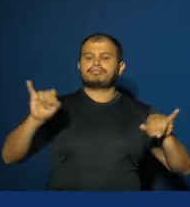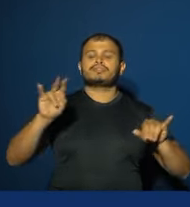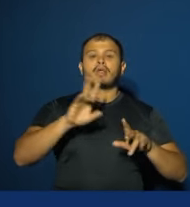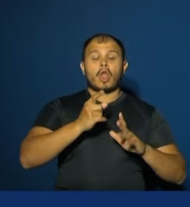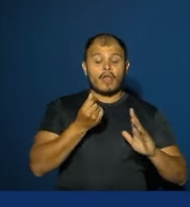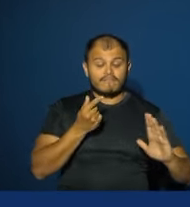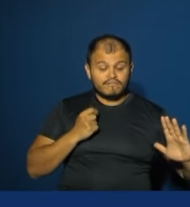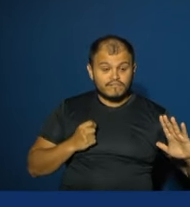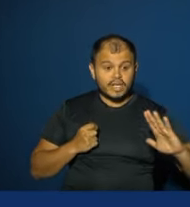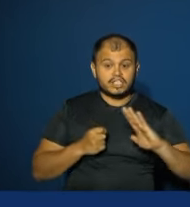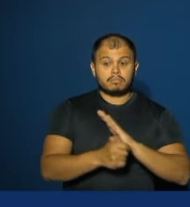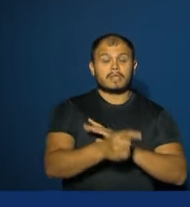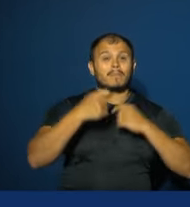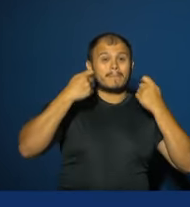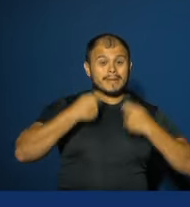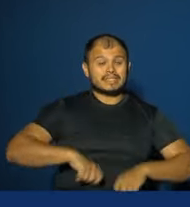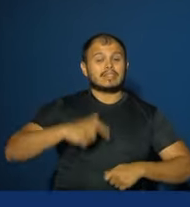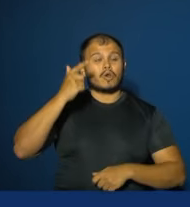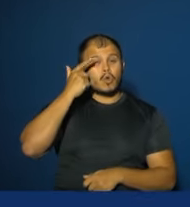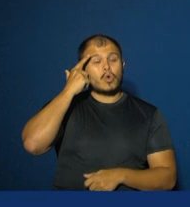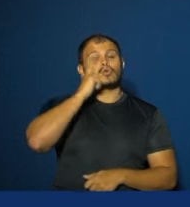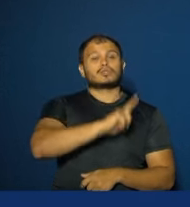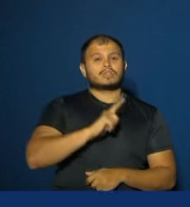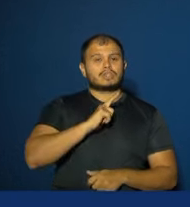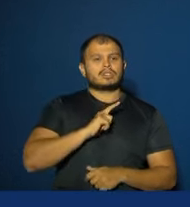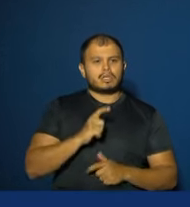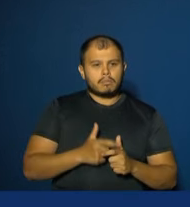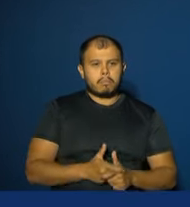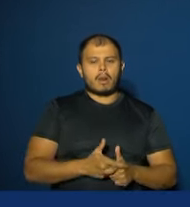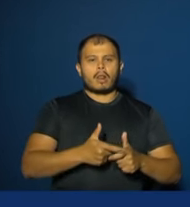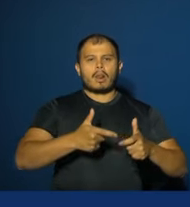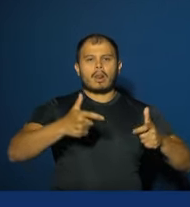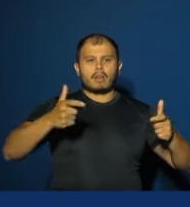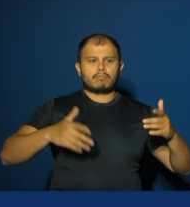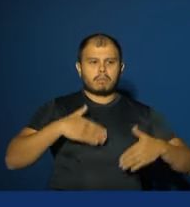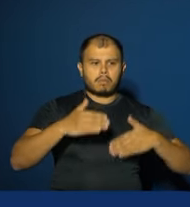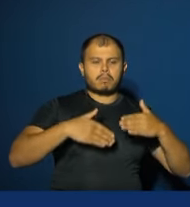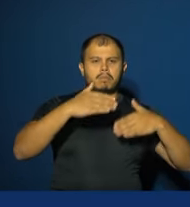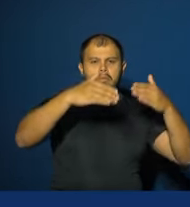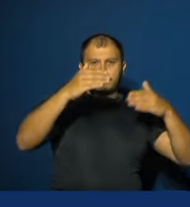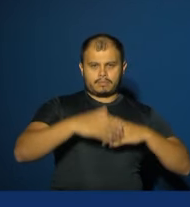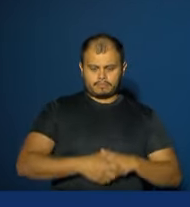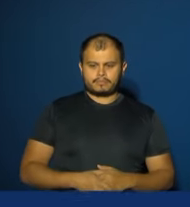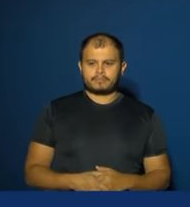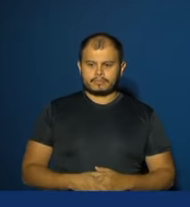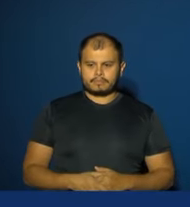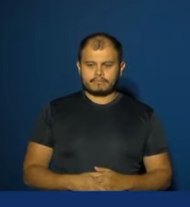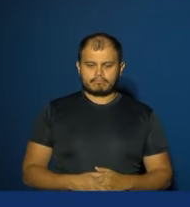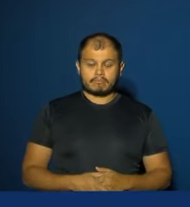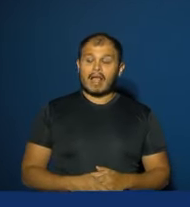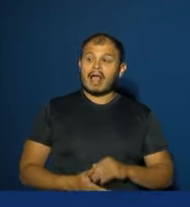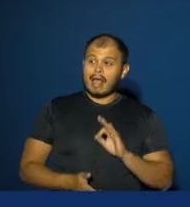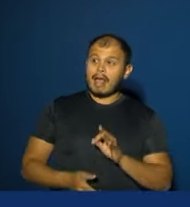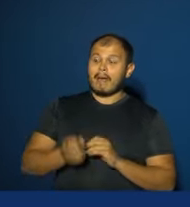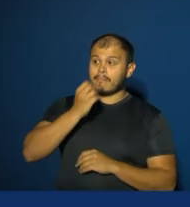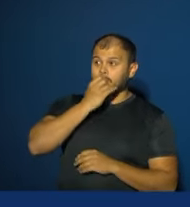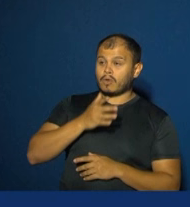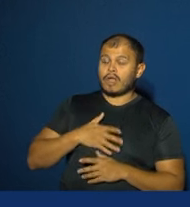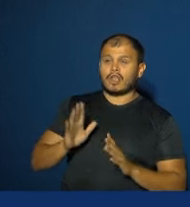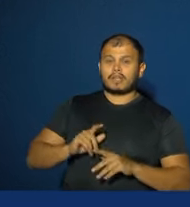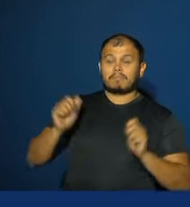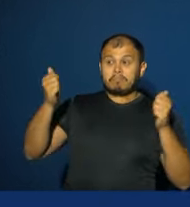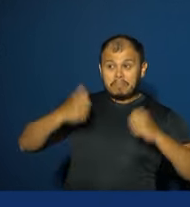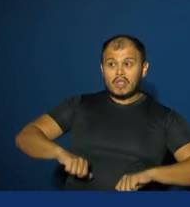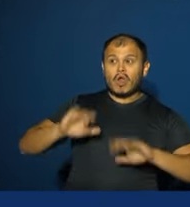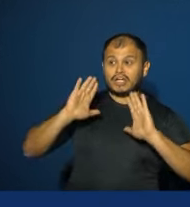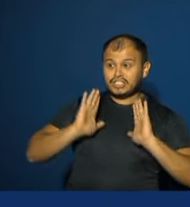tão necessário para o país crescer e corrija distorções sociais e econômicas. Ministro, tem uma boa notícia para o senhor. O pior do painel já